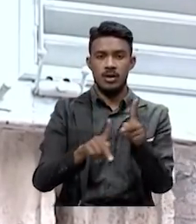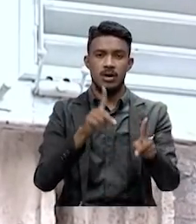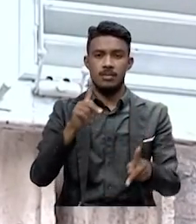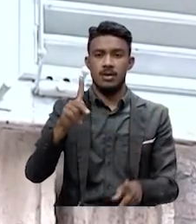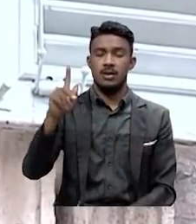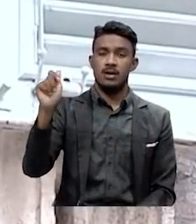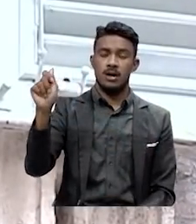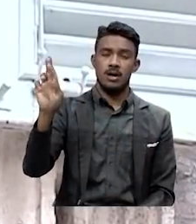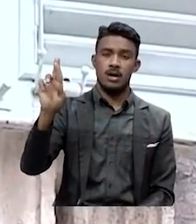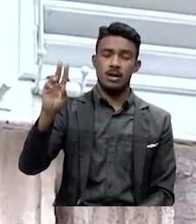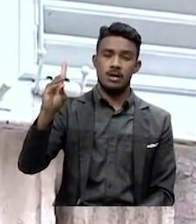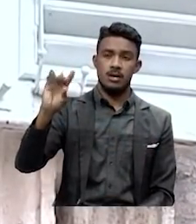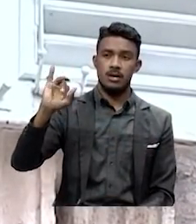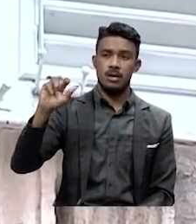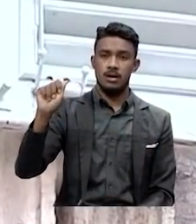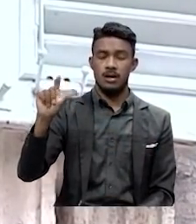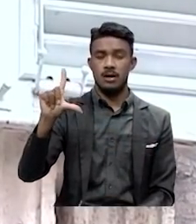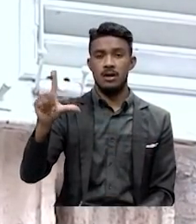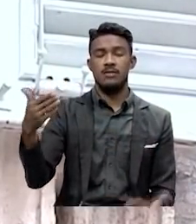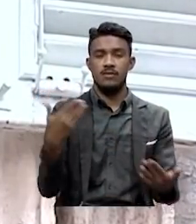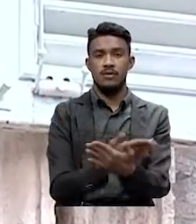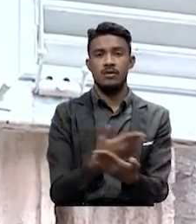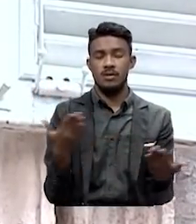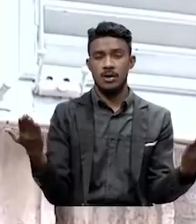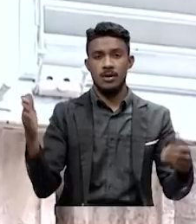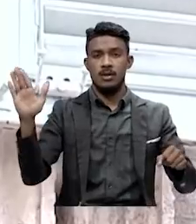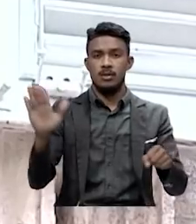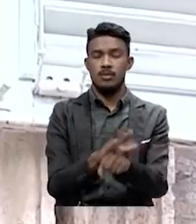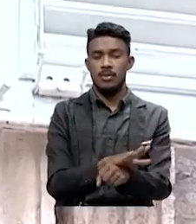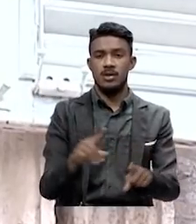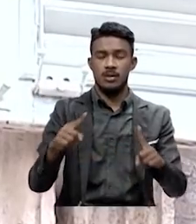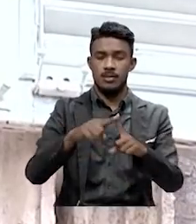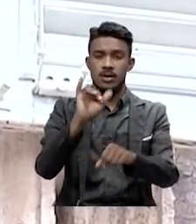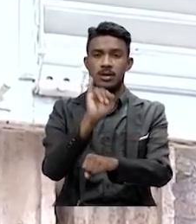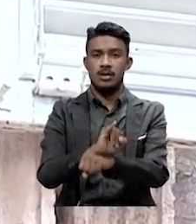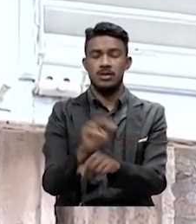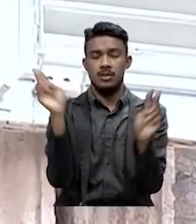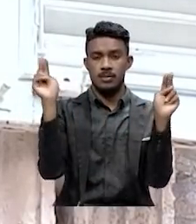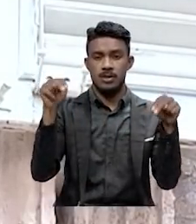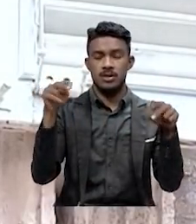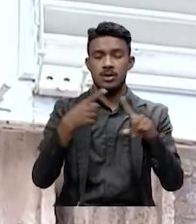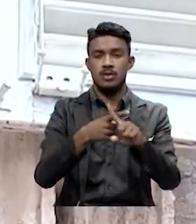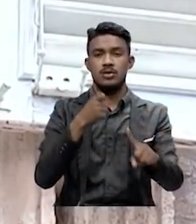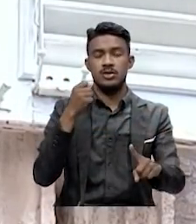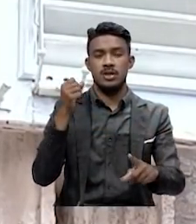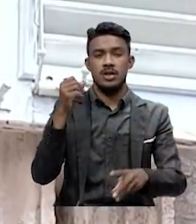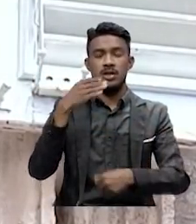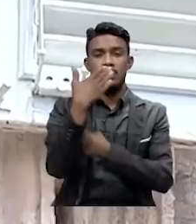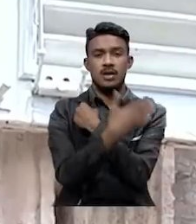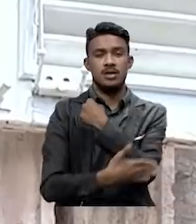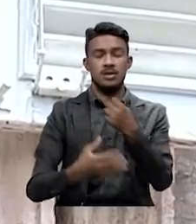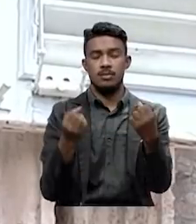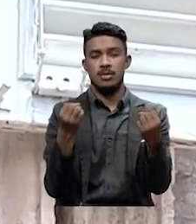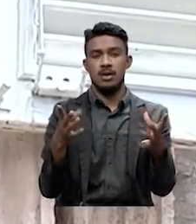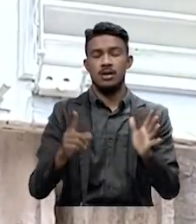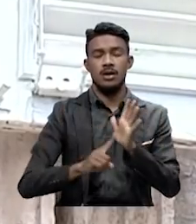fom neve ato completa ba missão neve credo universal precisa o sinação oi ne haturu momo so